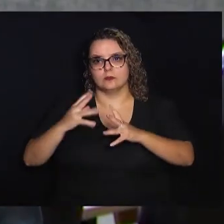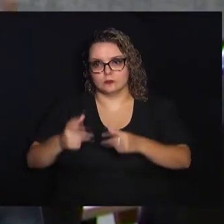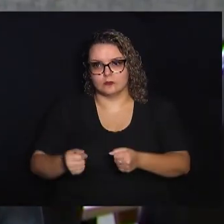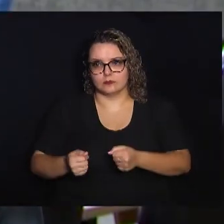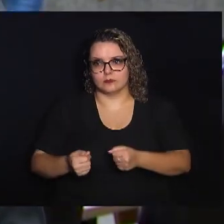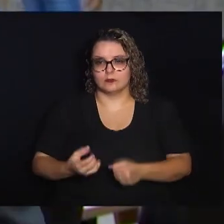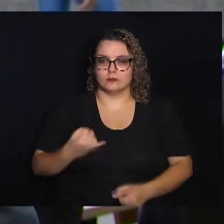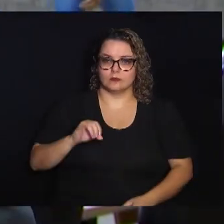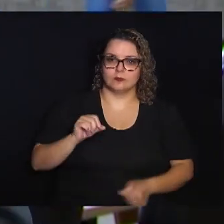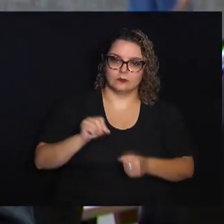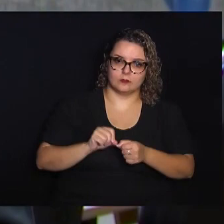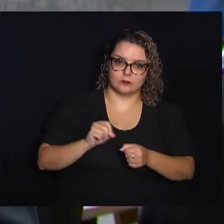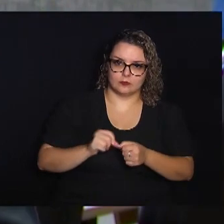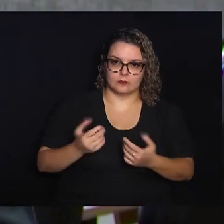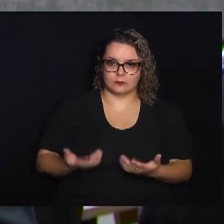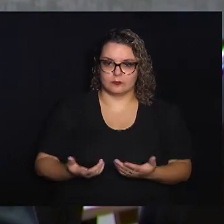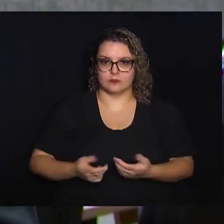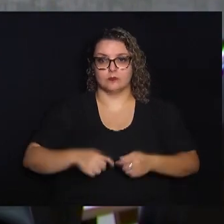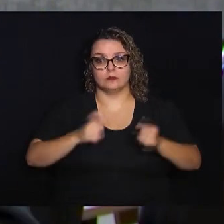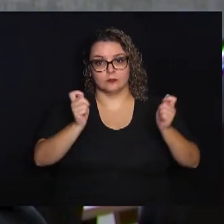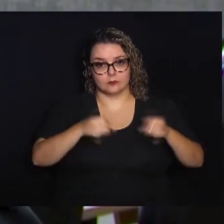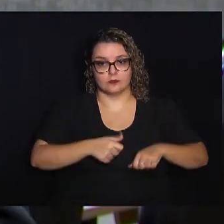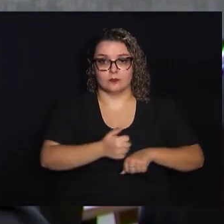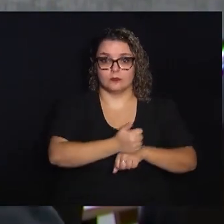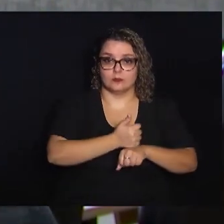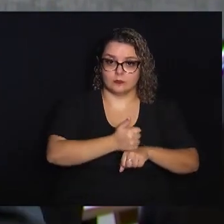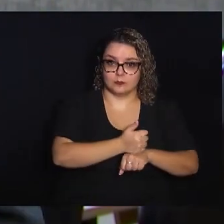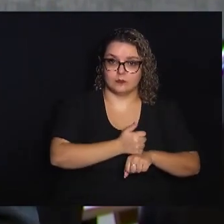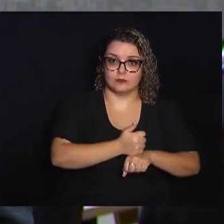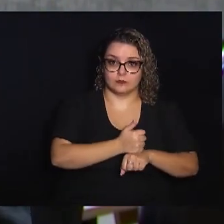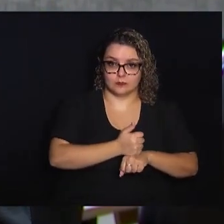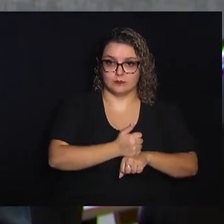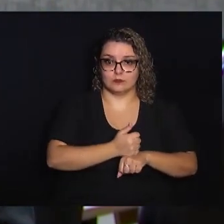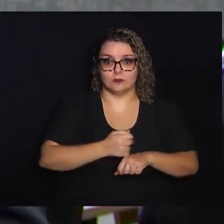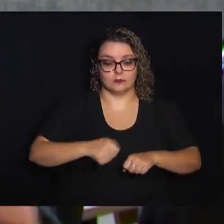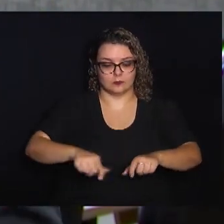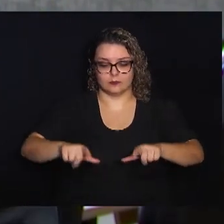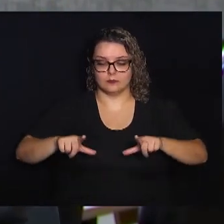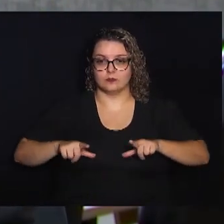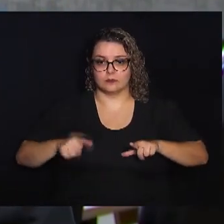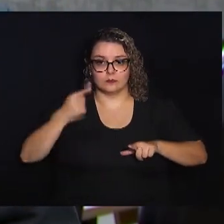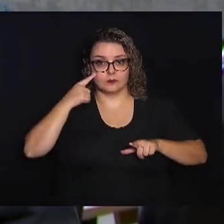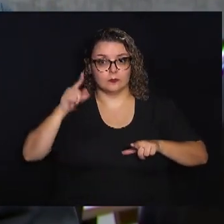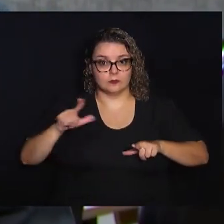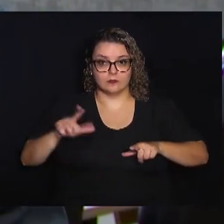você faz você já capacita o profissional, você já ganha um diploma, obviamente